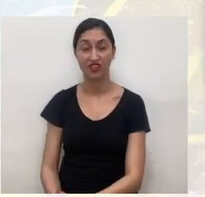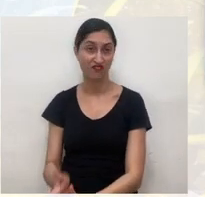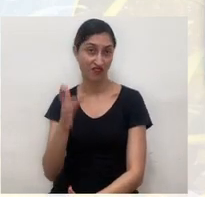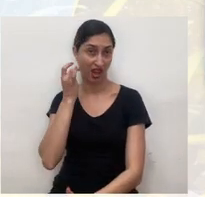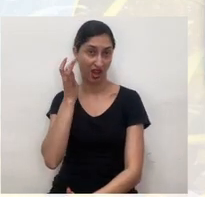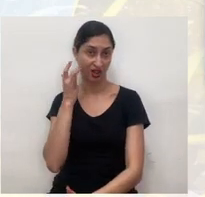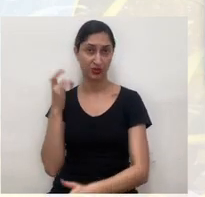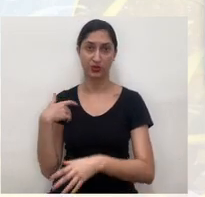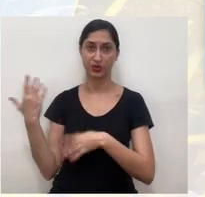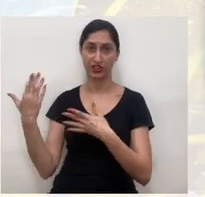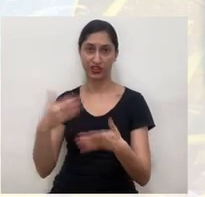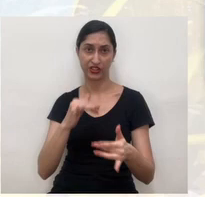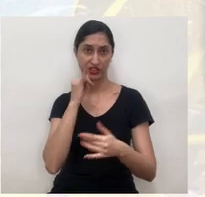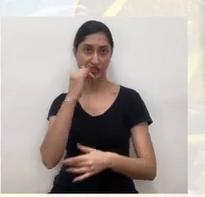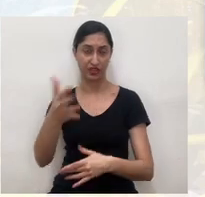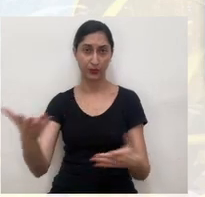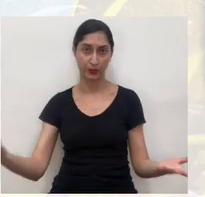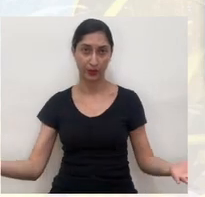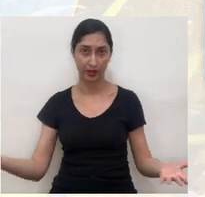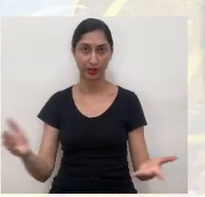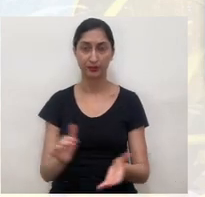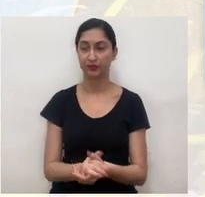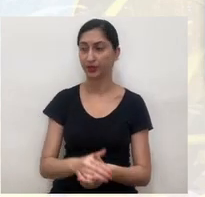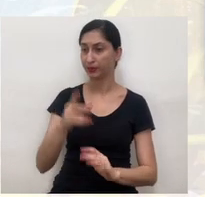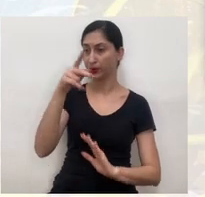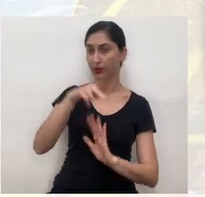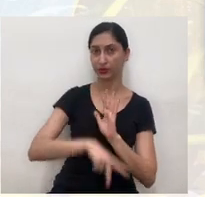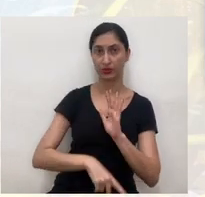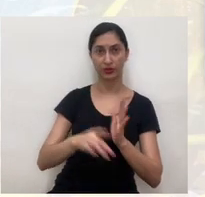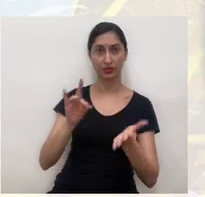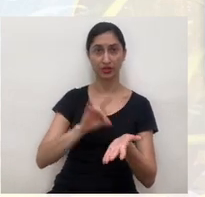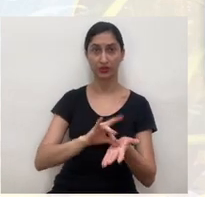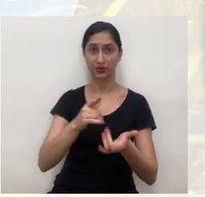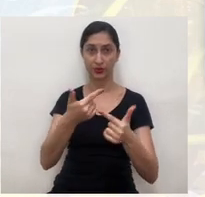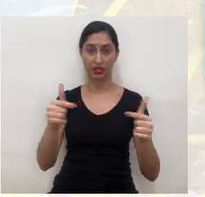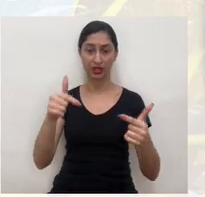dizer o projeto original não previa isso,